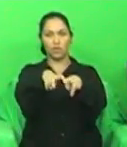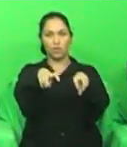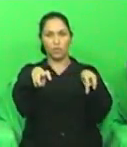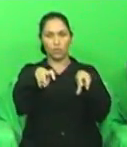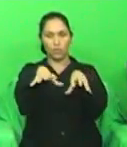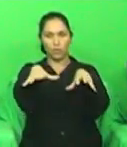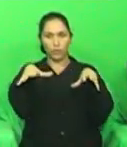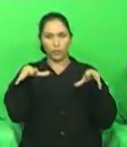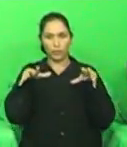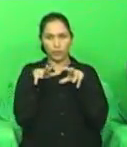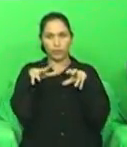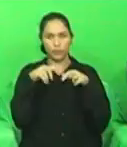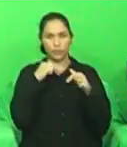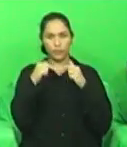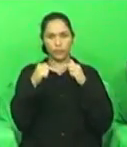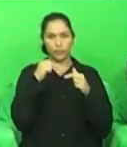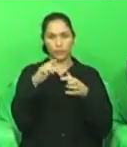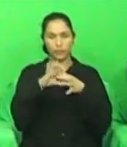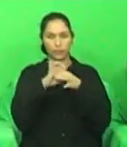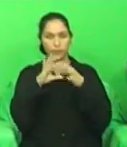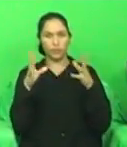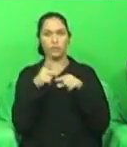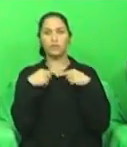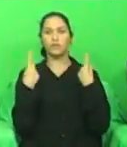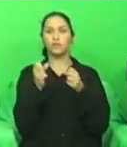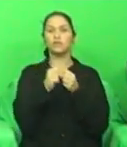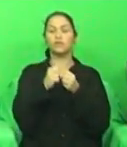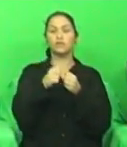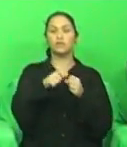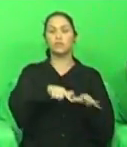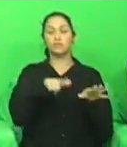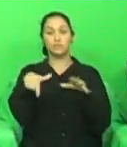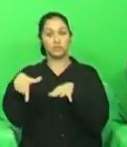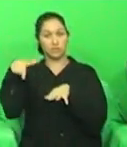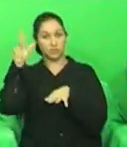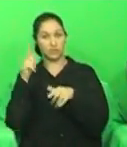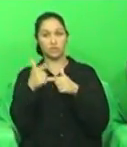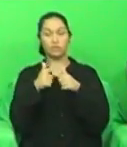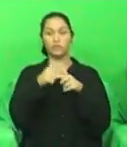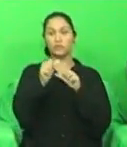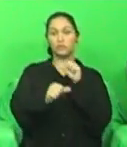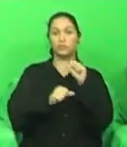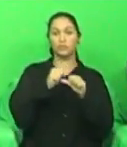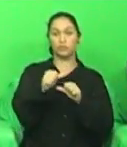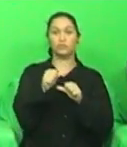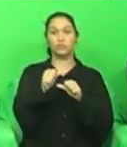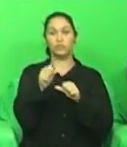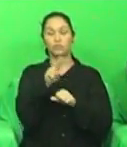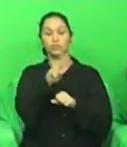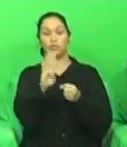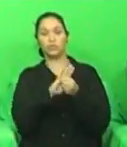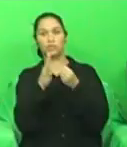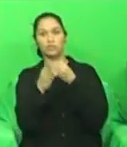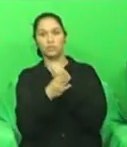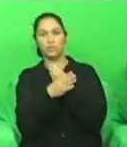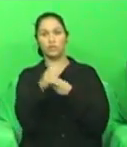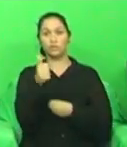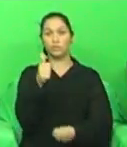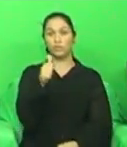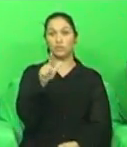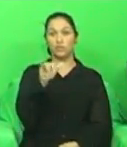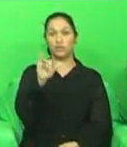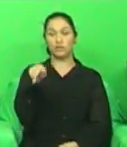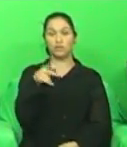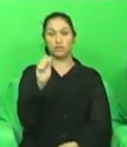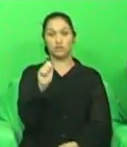primeira linha sangão para a primeira linha pontilhão havia uma queixa muito grande que muitas pessoas e um evento naquele bairro